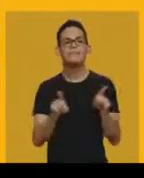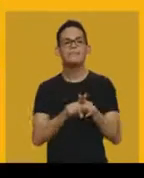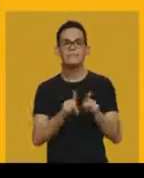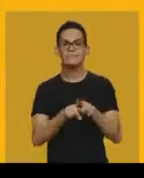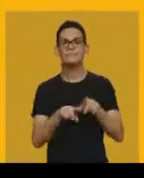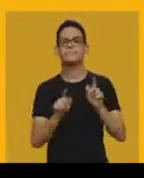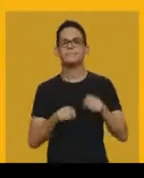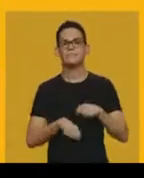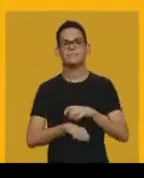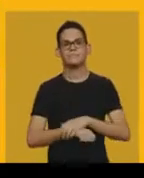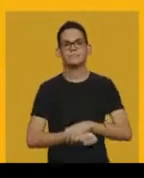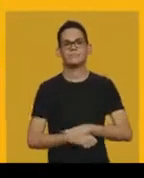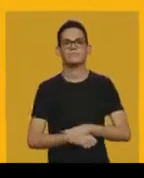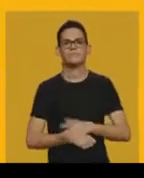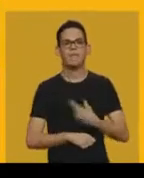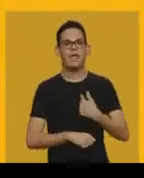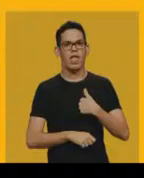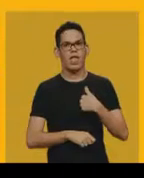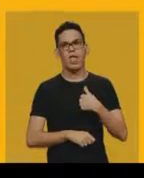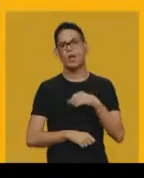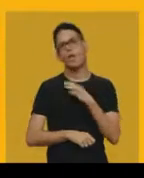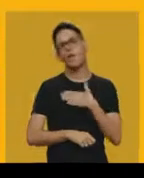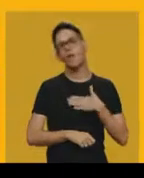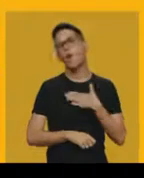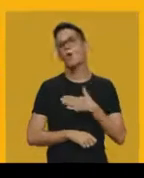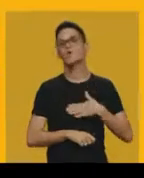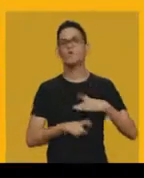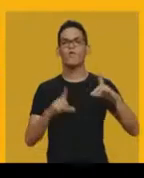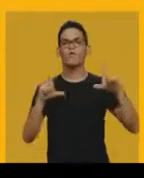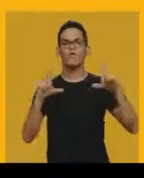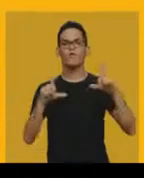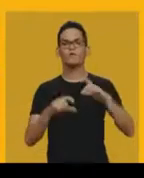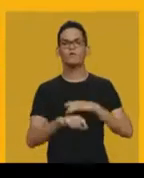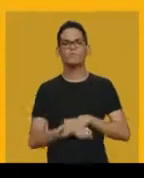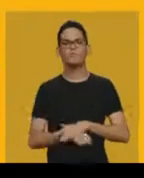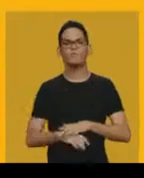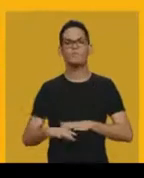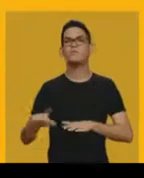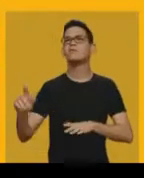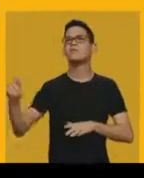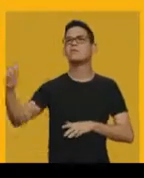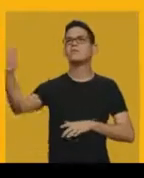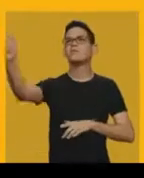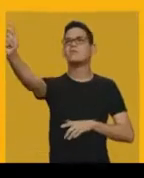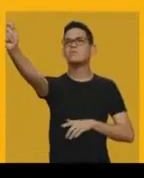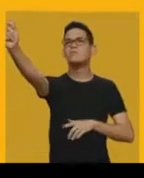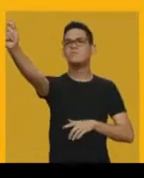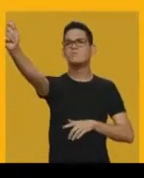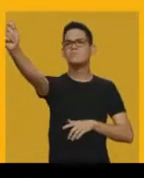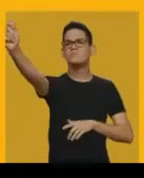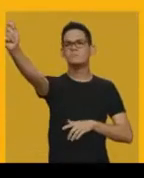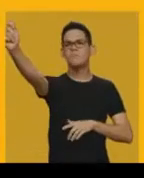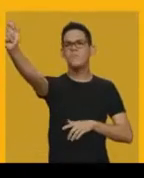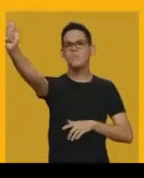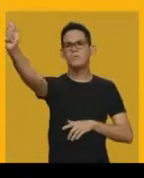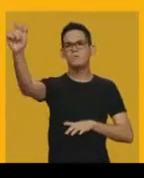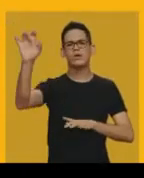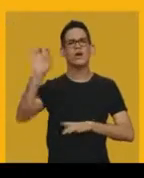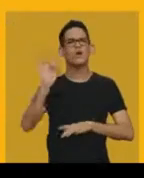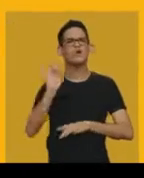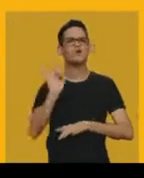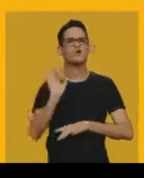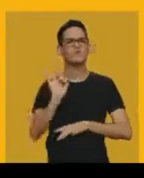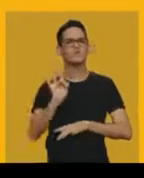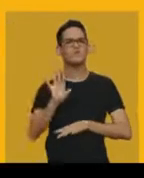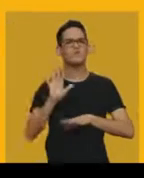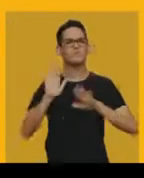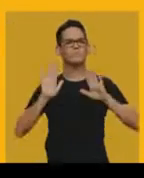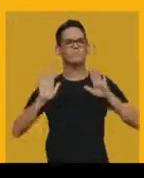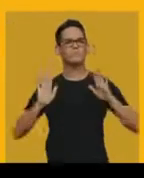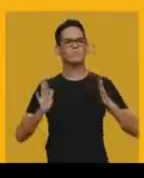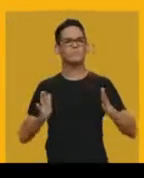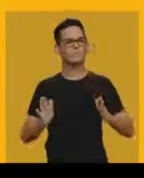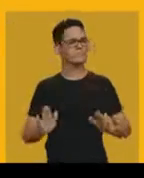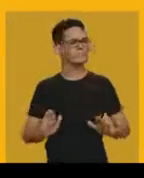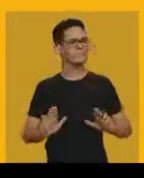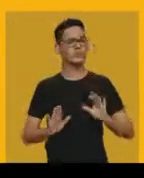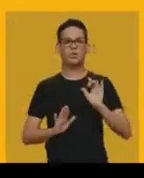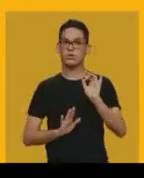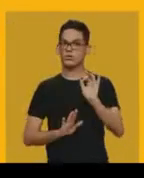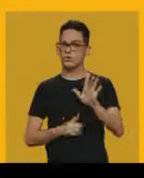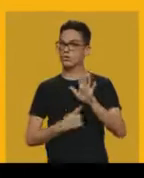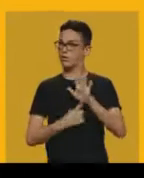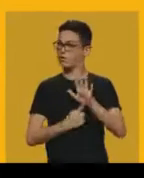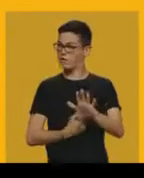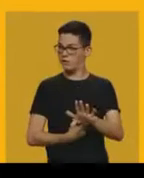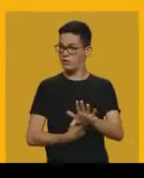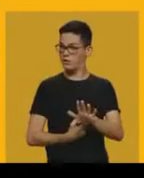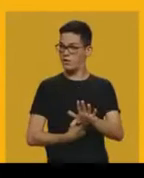acontecer. Eu gosto demais, por exemplo, de uma fotografia contra luz. Ela é maravilhosa, aparece apenas a silhueta daquilo que você